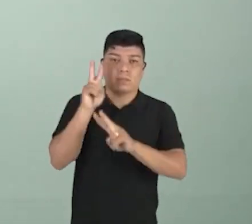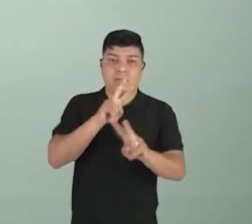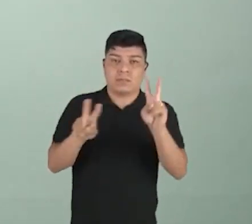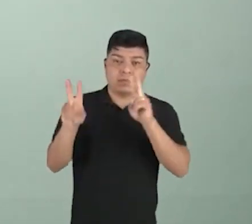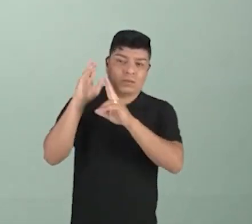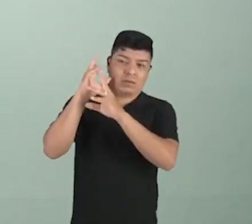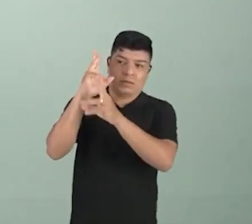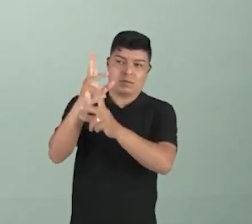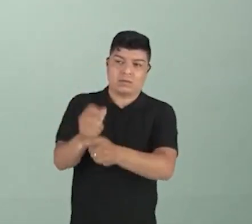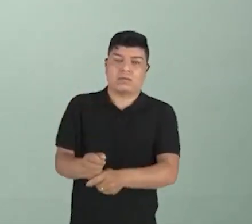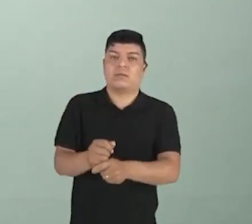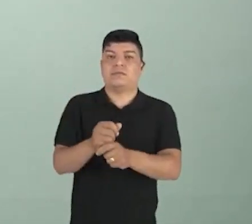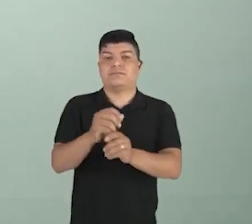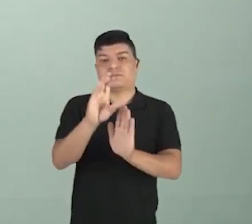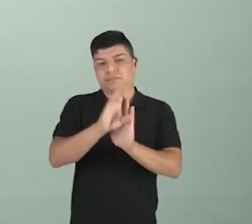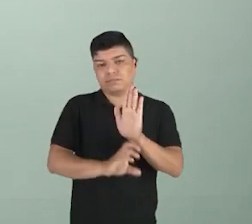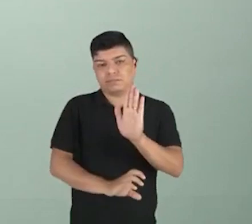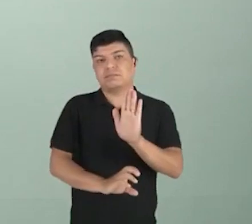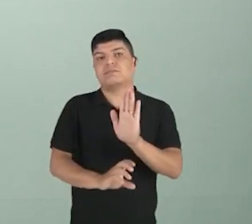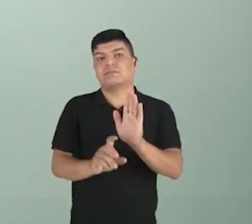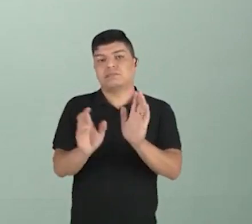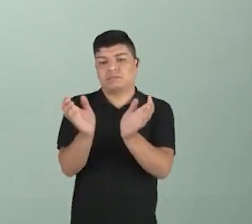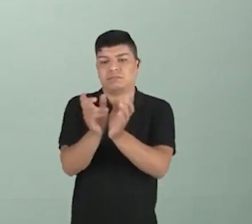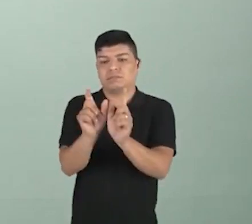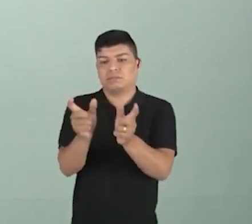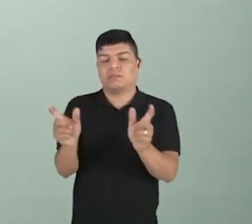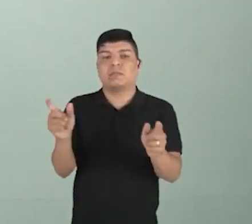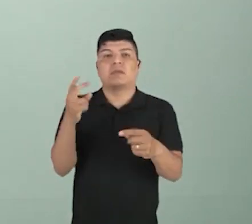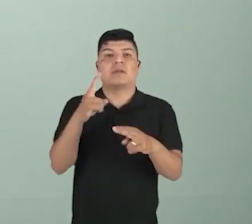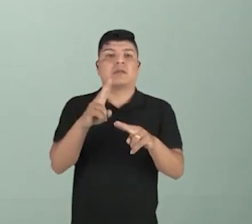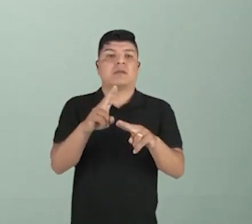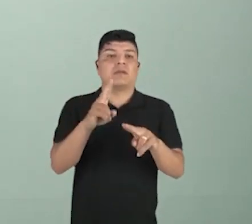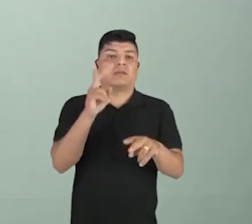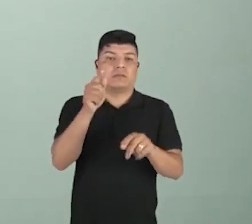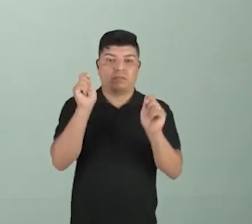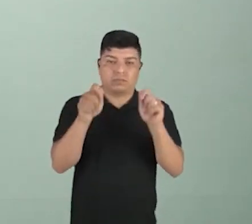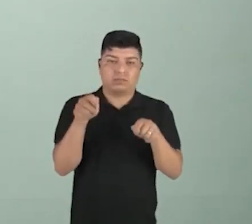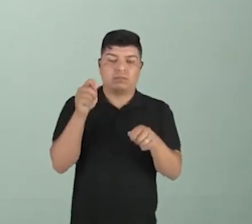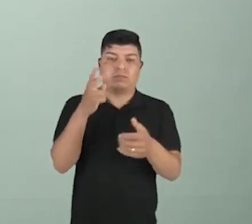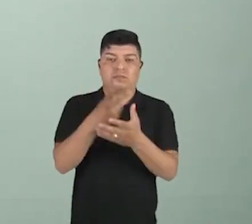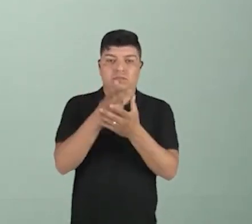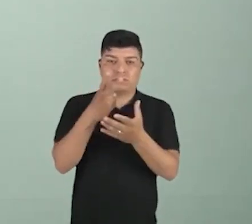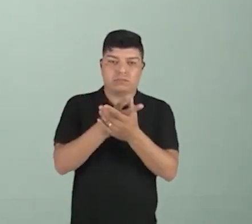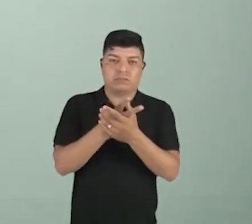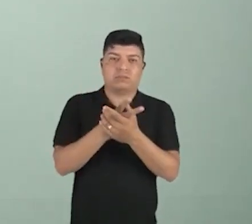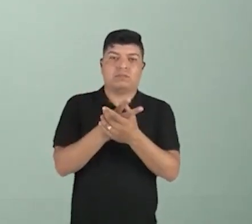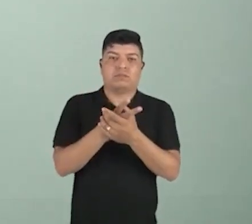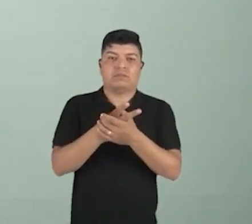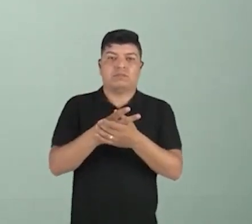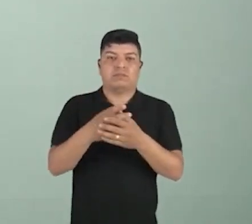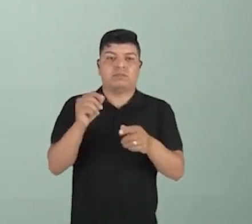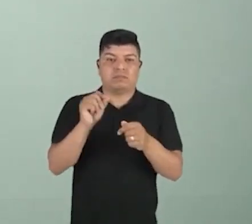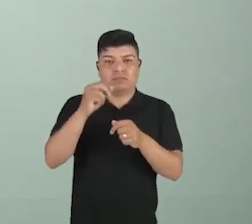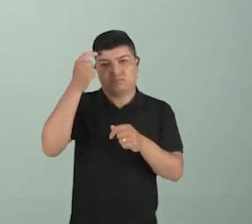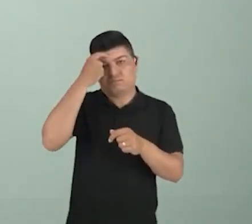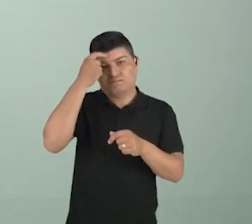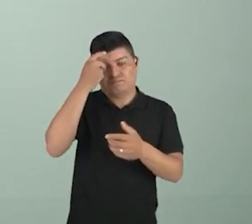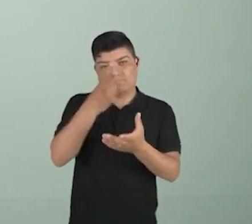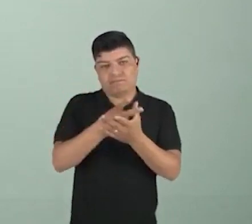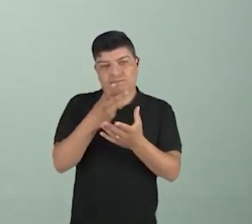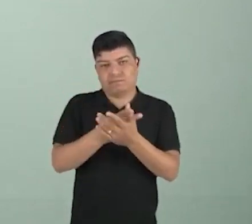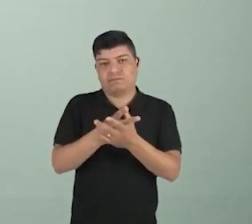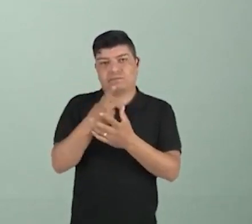sempre retomando esses conceitos das classes para que você possa estar sempre muito ativo na sua mente para que